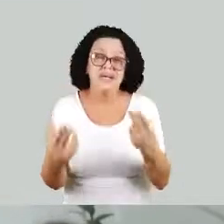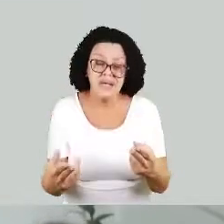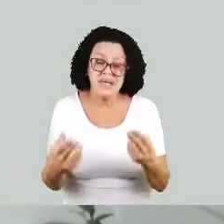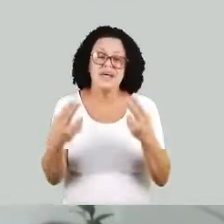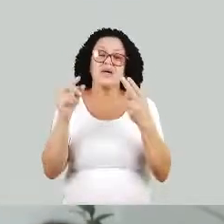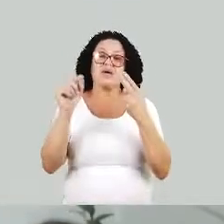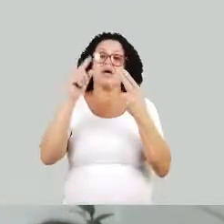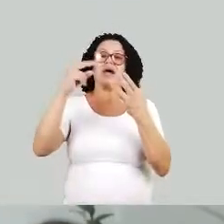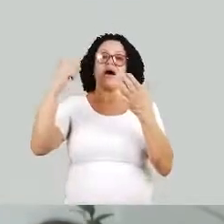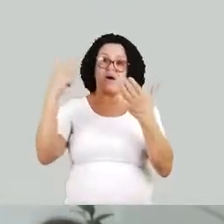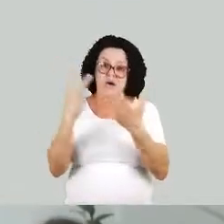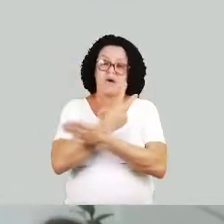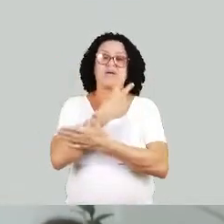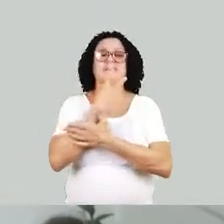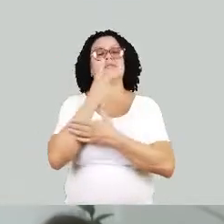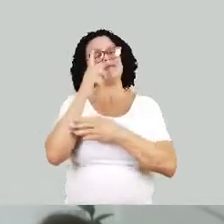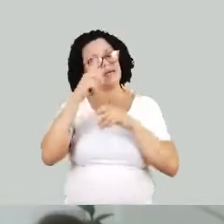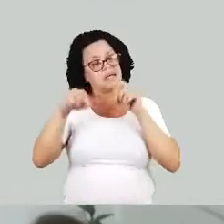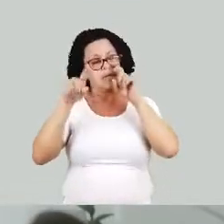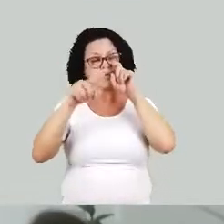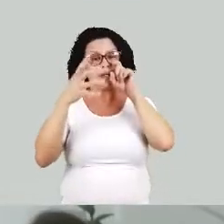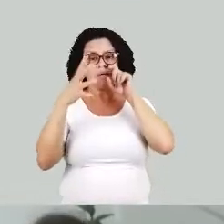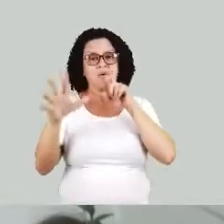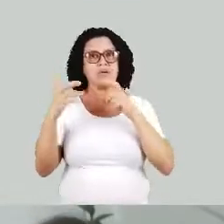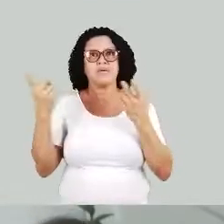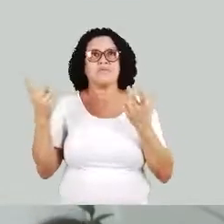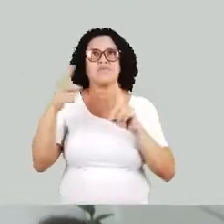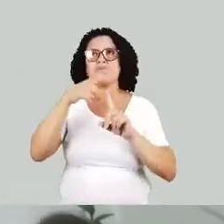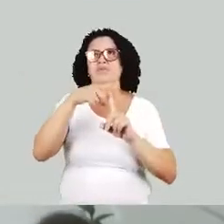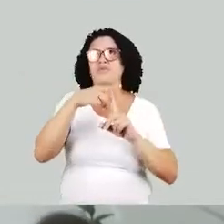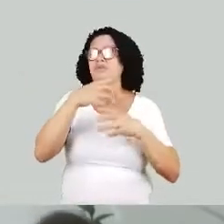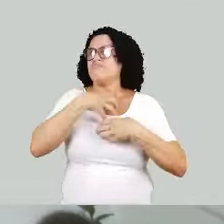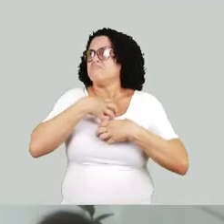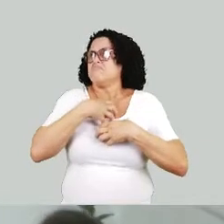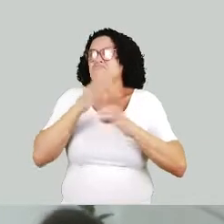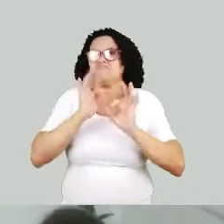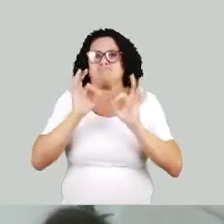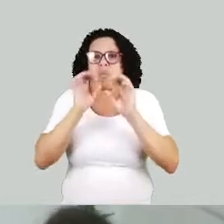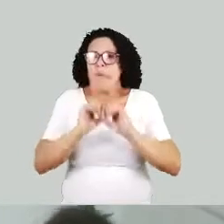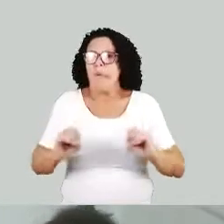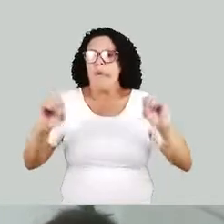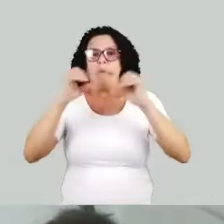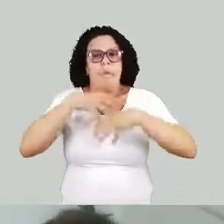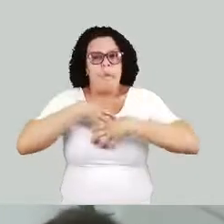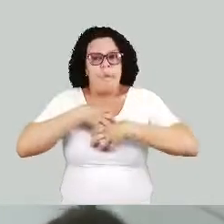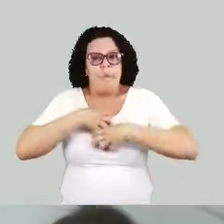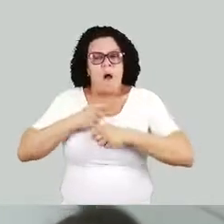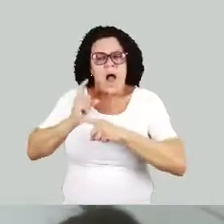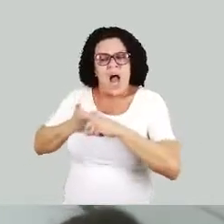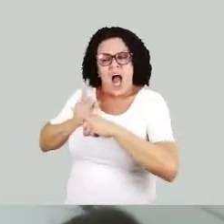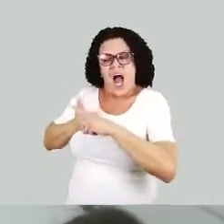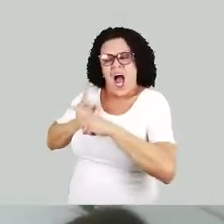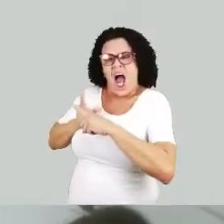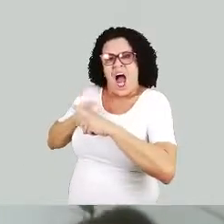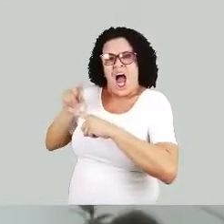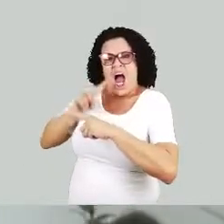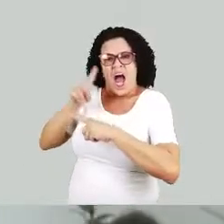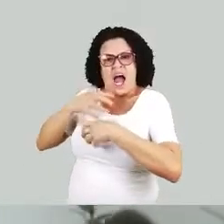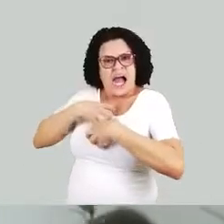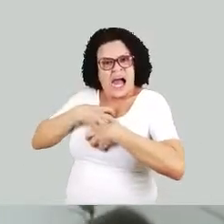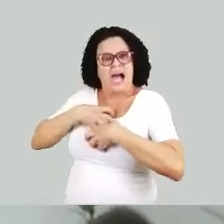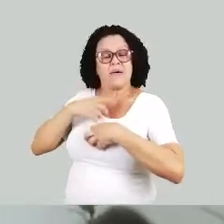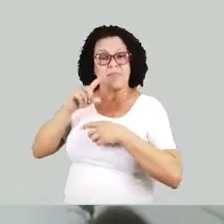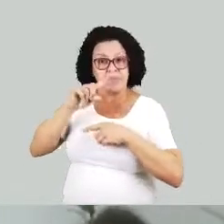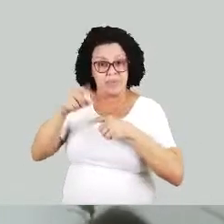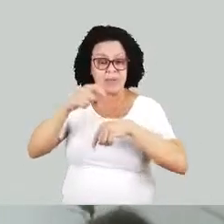que aconteceu, que você não tem nenhum tipo de mágoa, de sentimento de vingança, nenhum ressentimento,